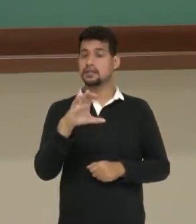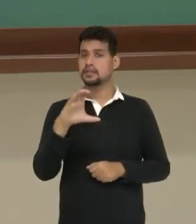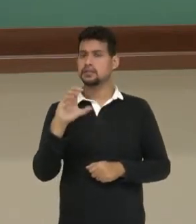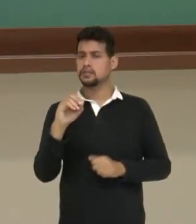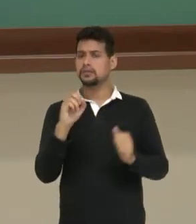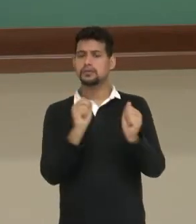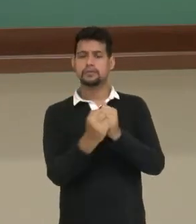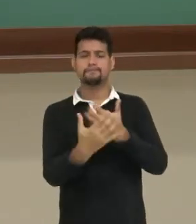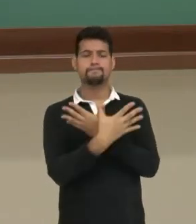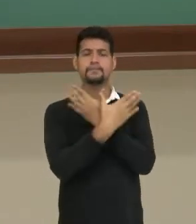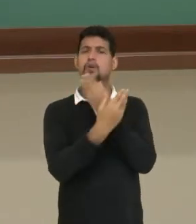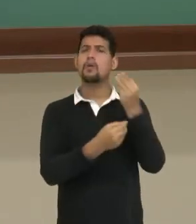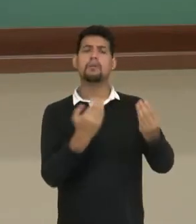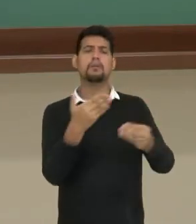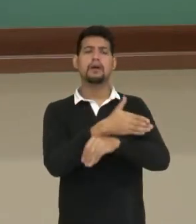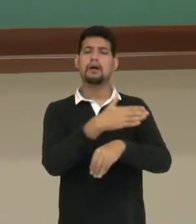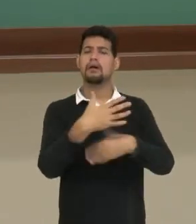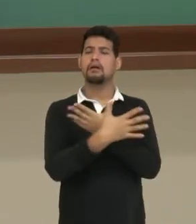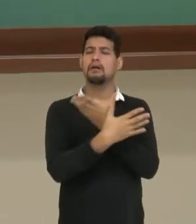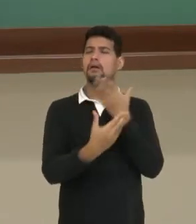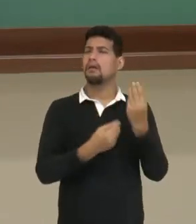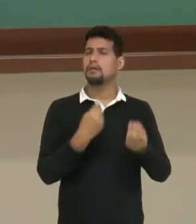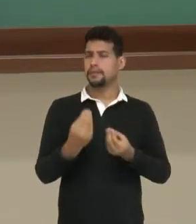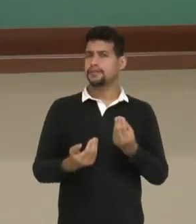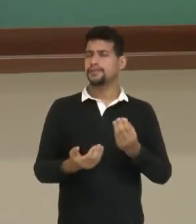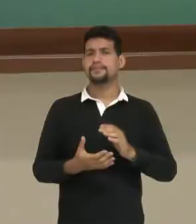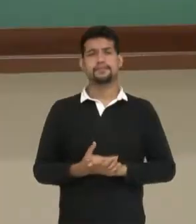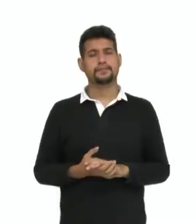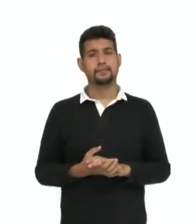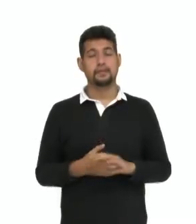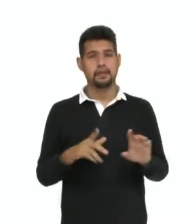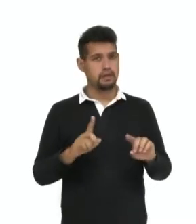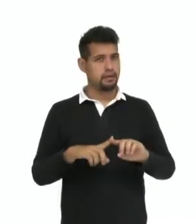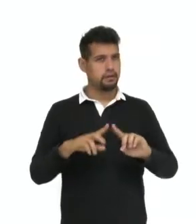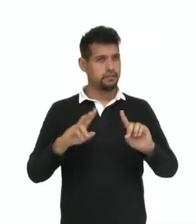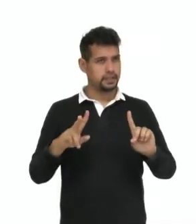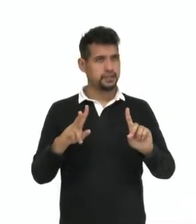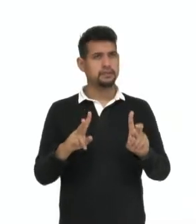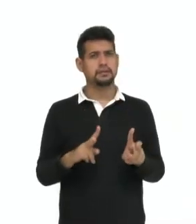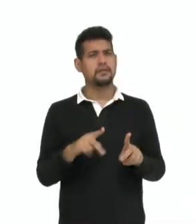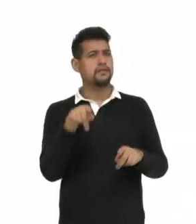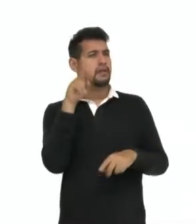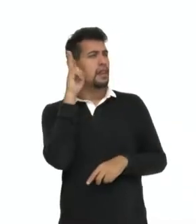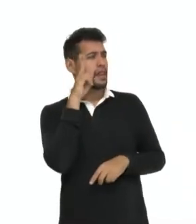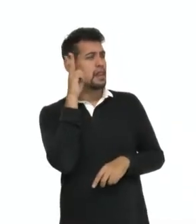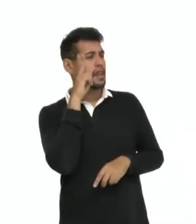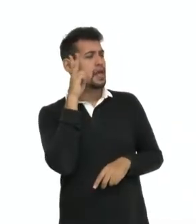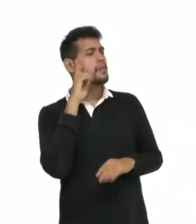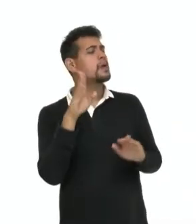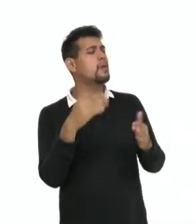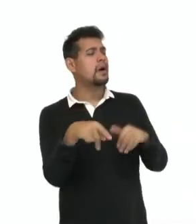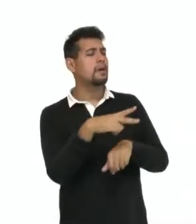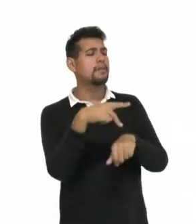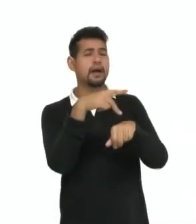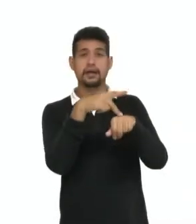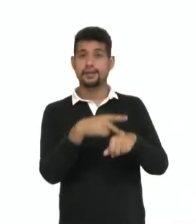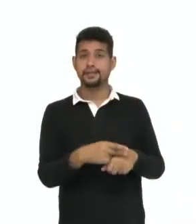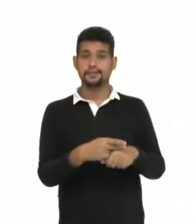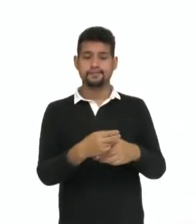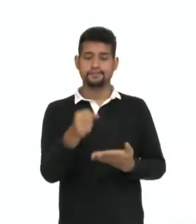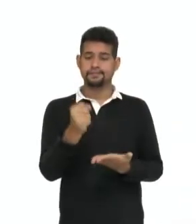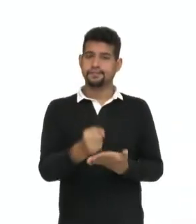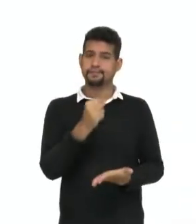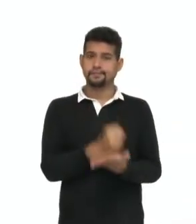conquista das terras incas. Tudo bem? Veja bem, você lembra quais países assinaram o Tratado